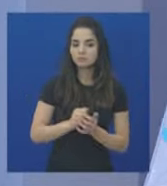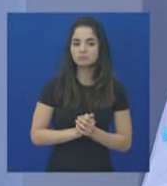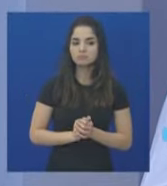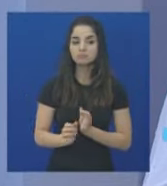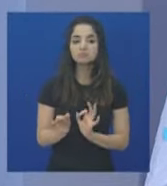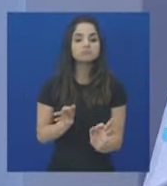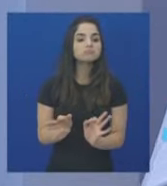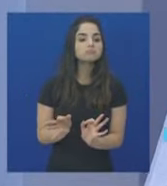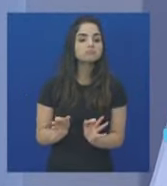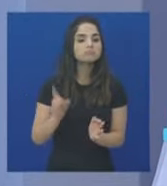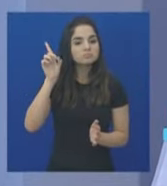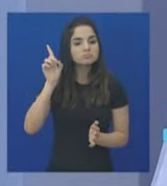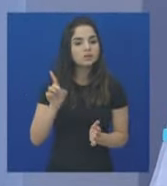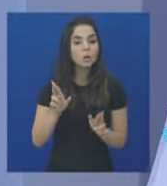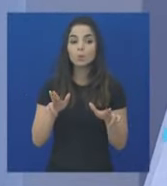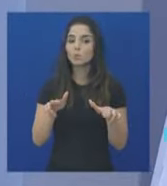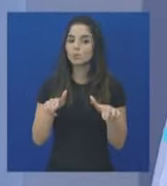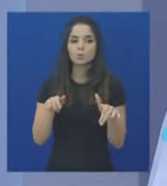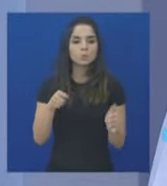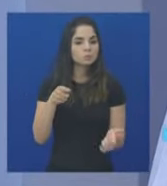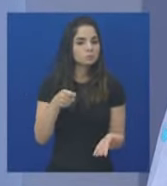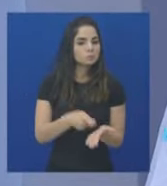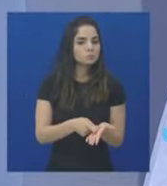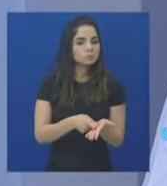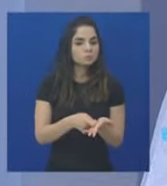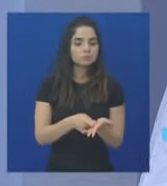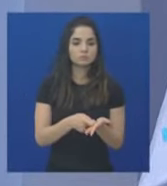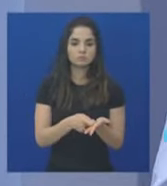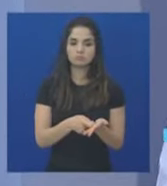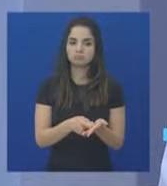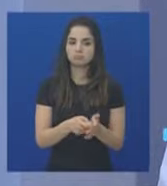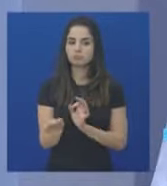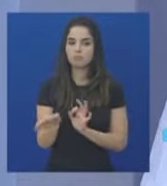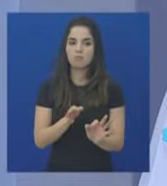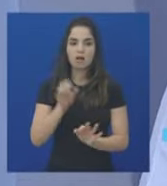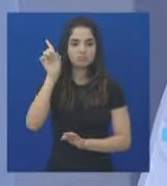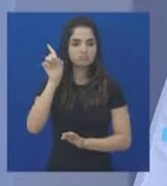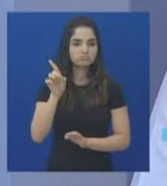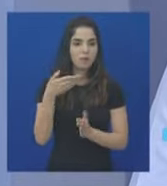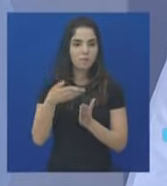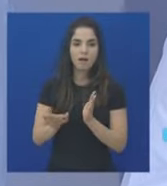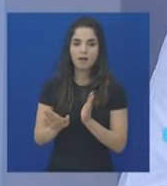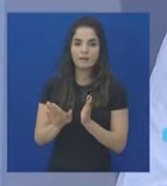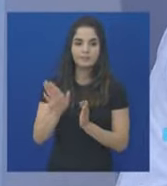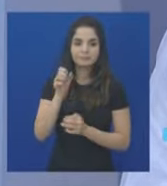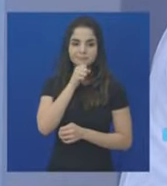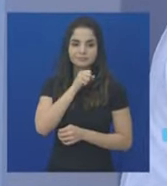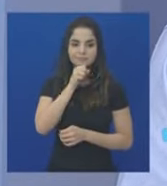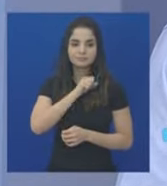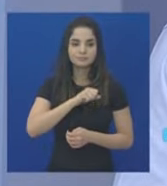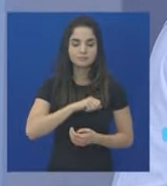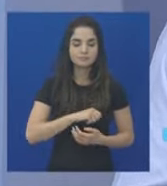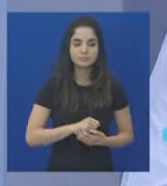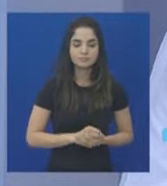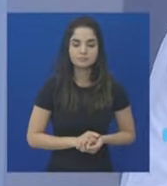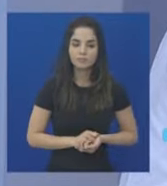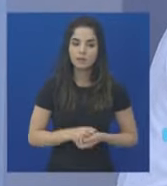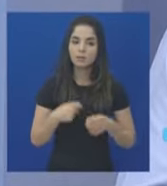que nunca foi cumprido, um plano diretor que já caducou, como se diz. E precisamos